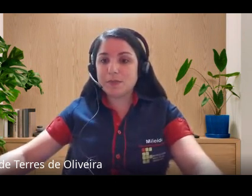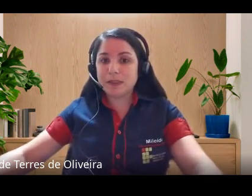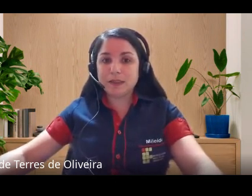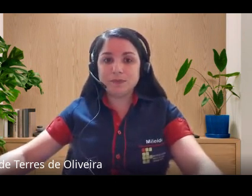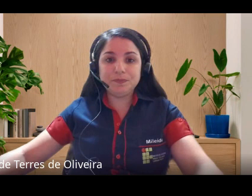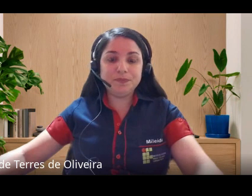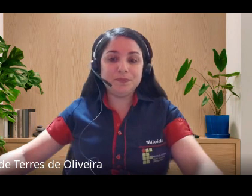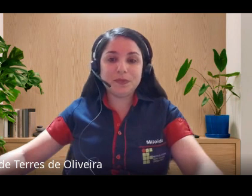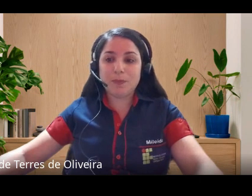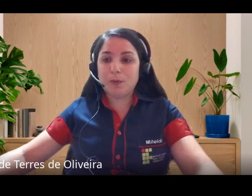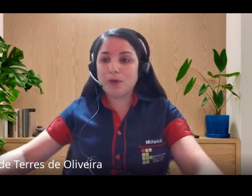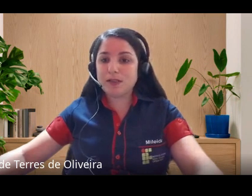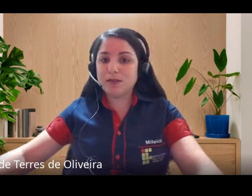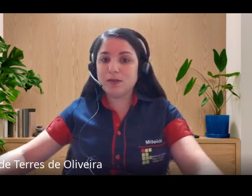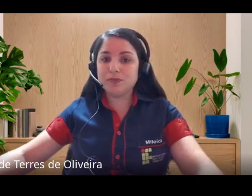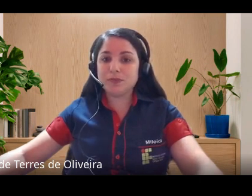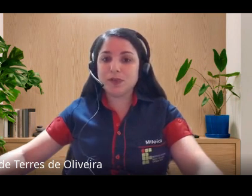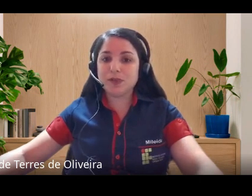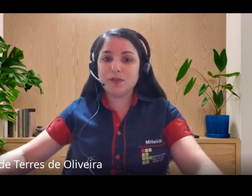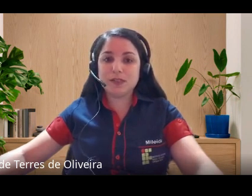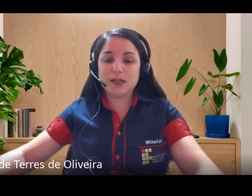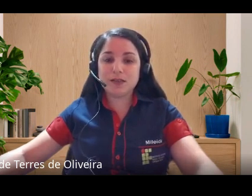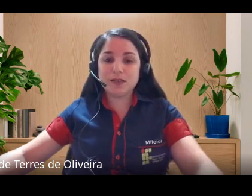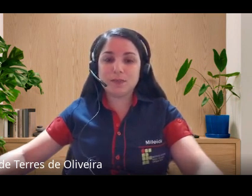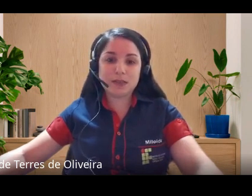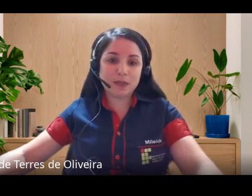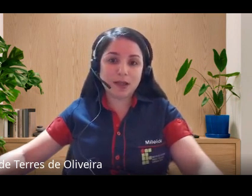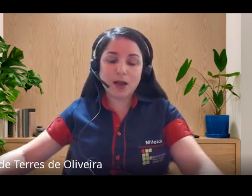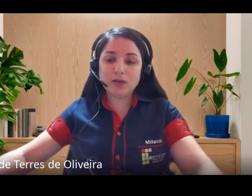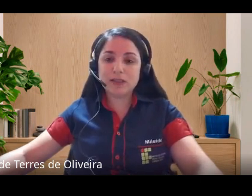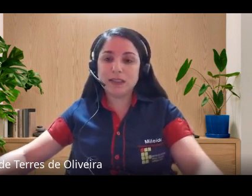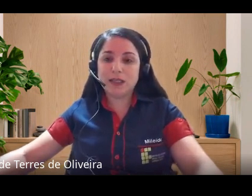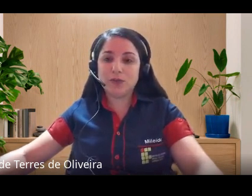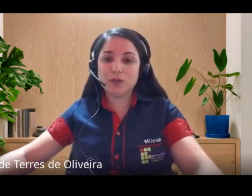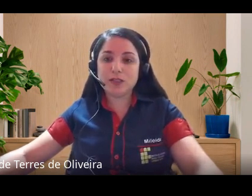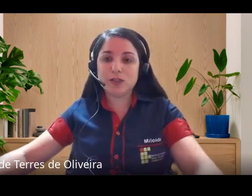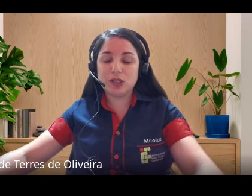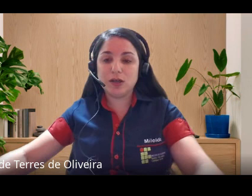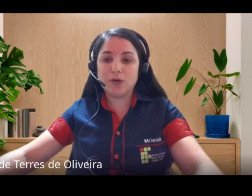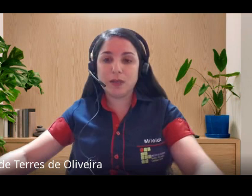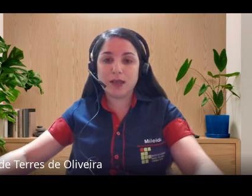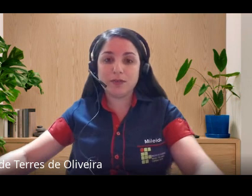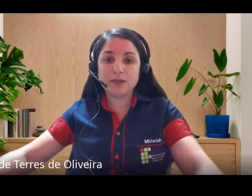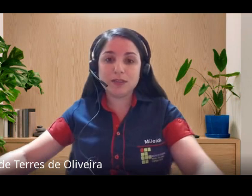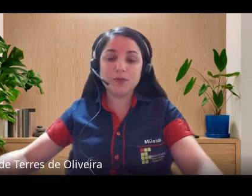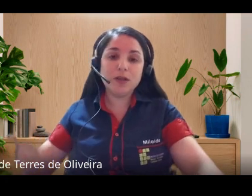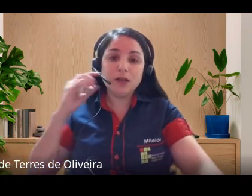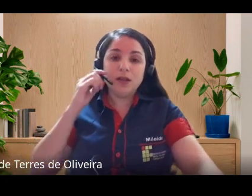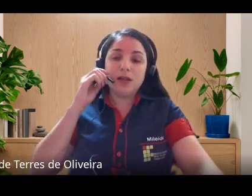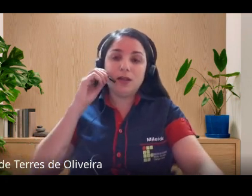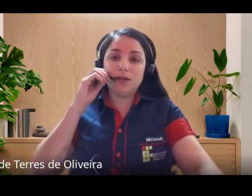essa semana, a proposta, então, é que vocês participem da aula, né? Quem não pôde assistir, acompanhar a